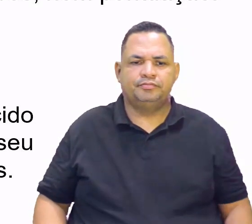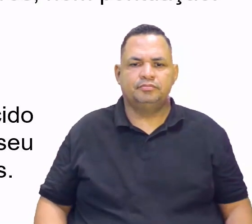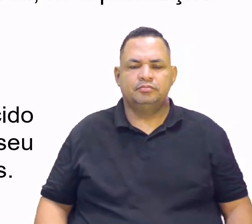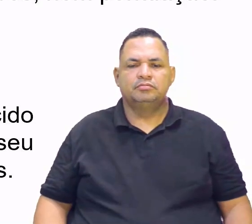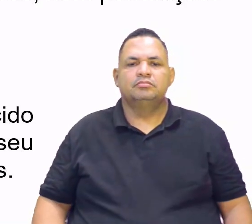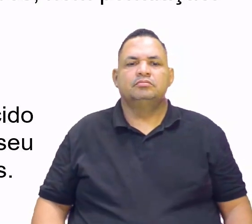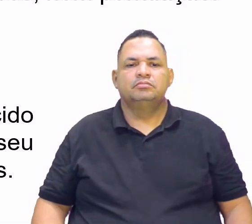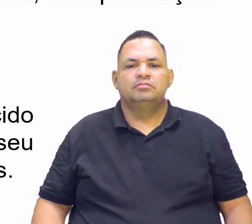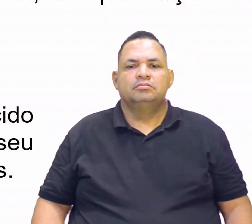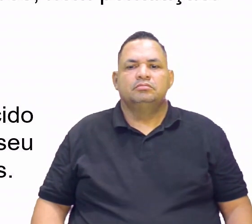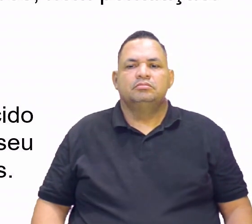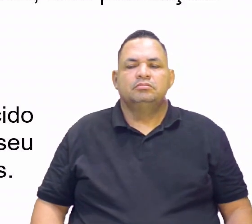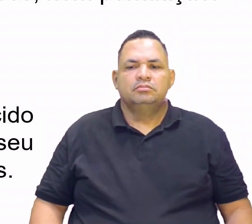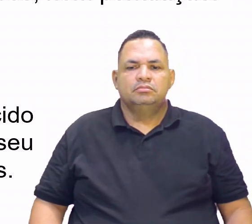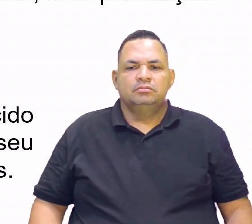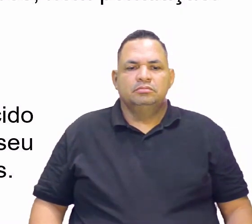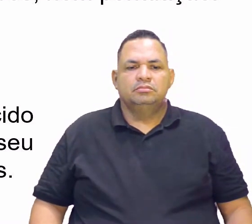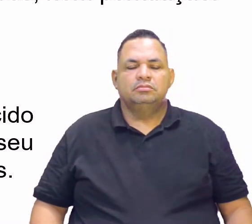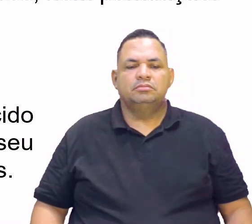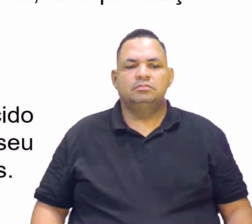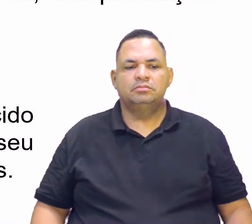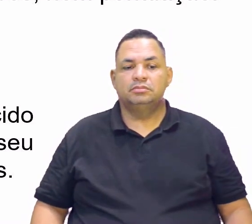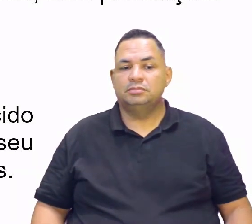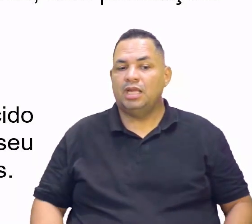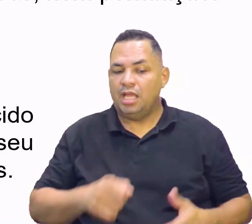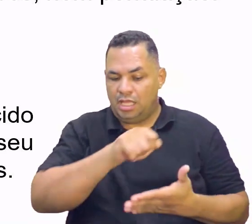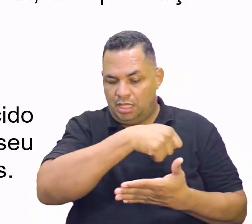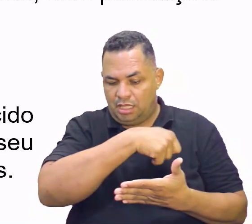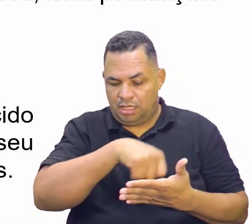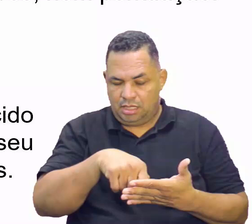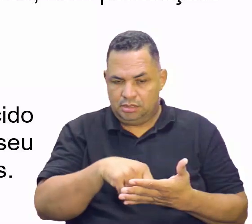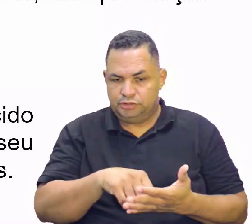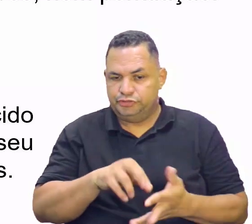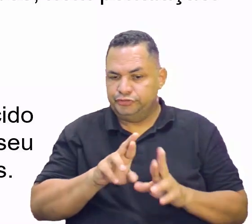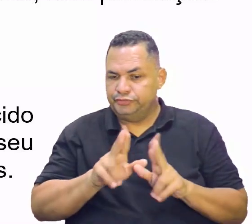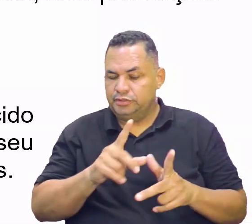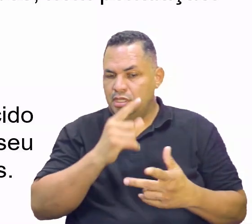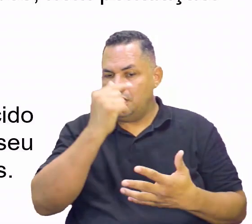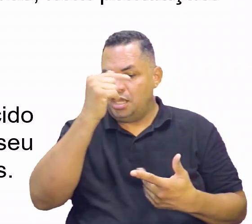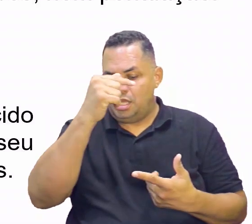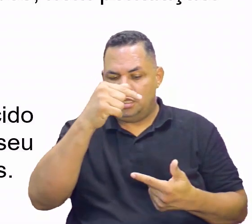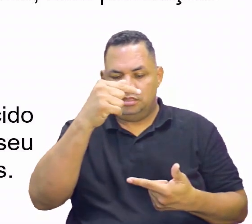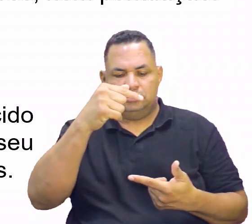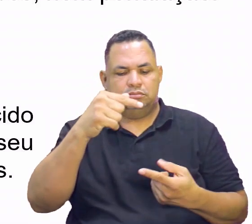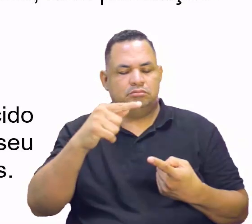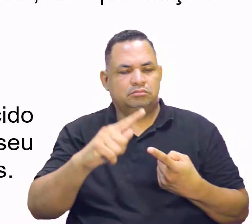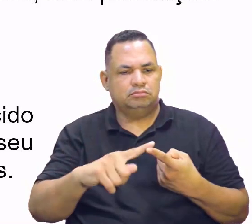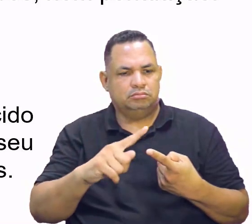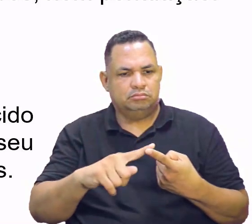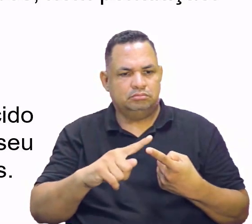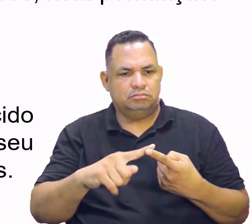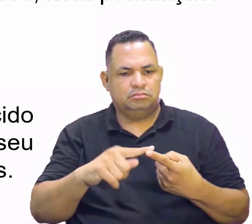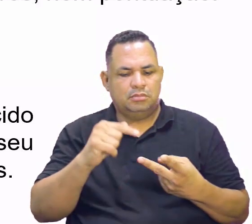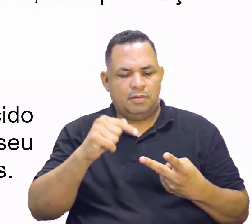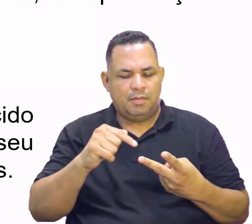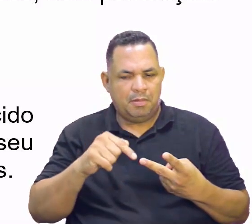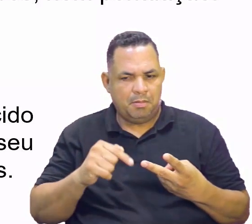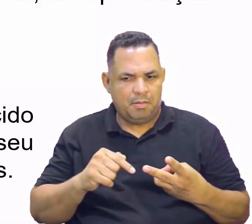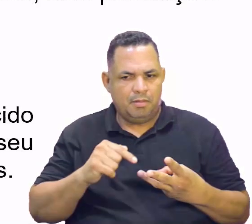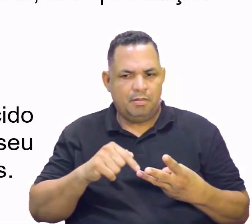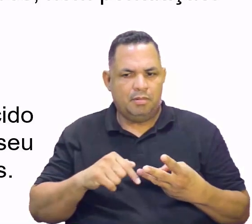o cubismo, futurismo, anotem bem aí a diferença entre um e outro, mas sempre marcando aí a questão